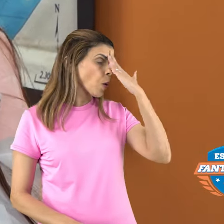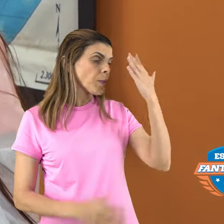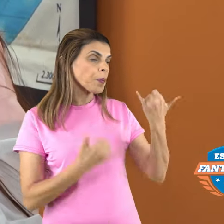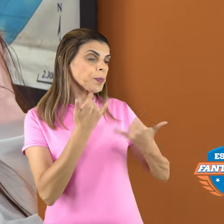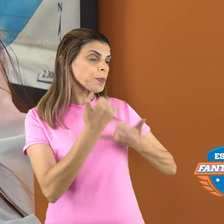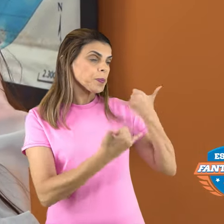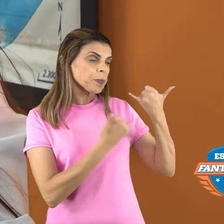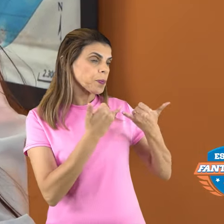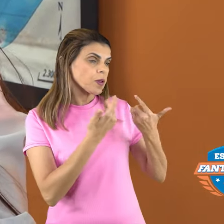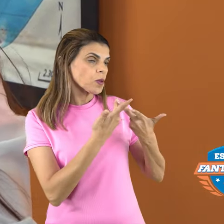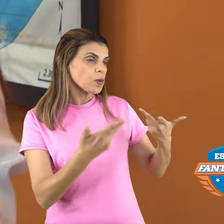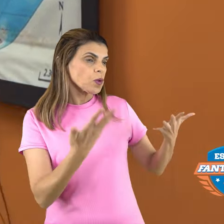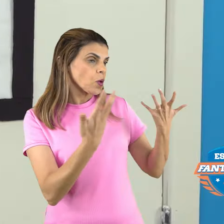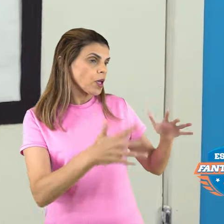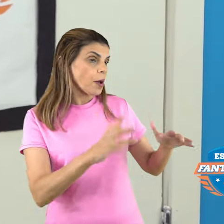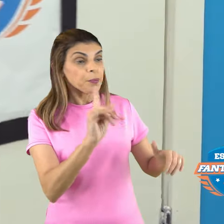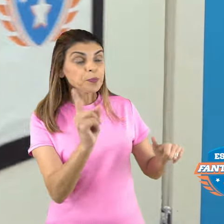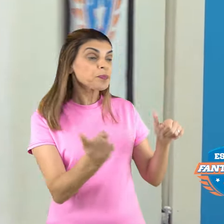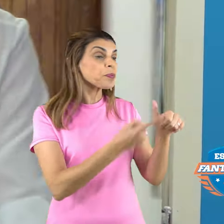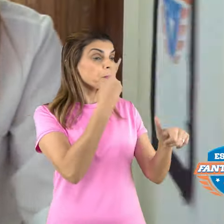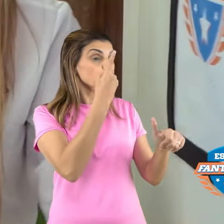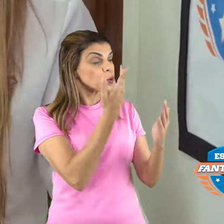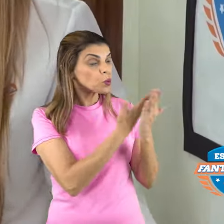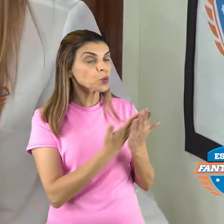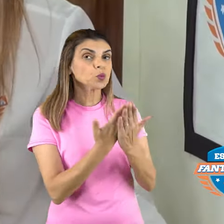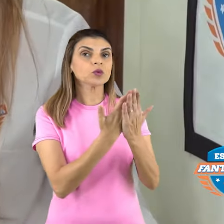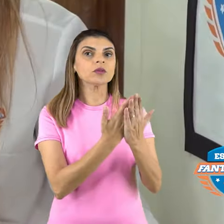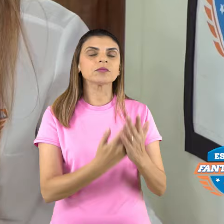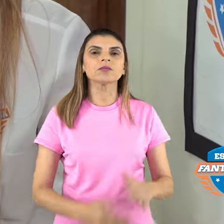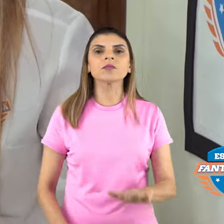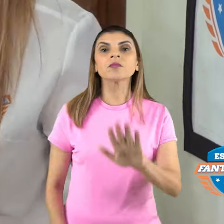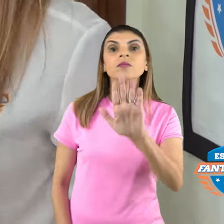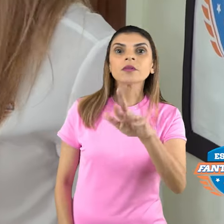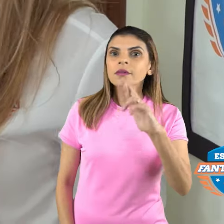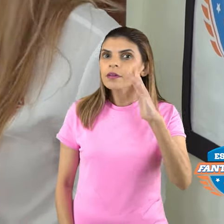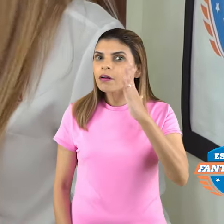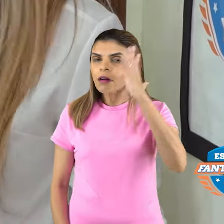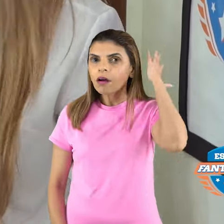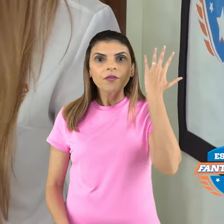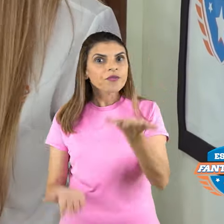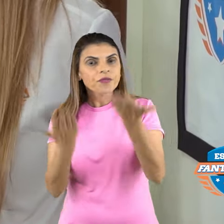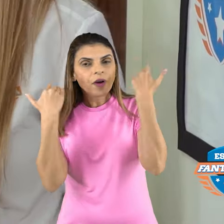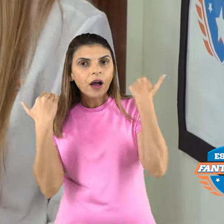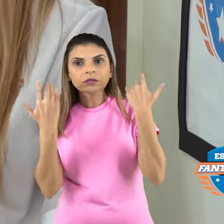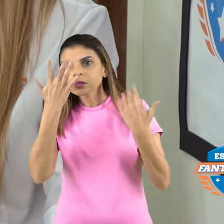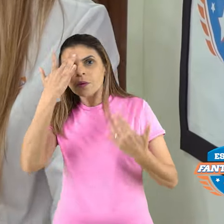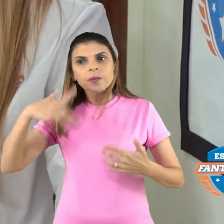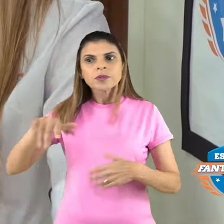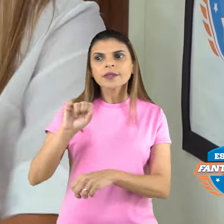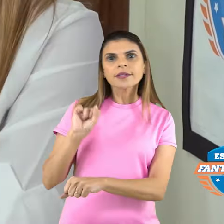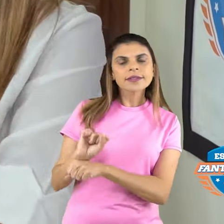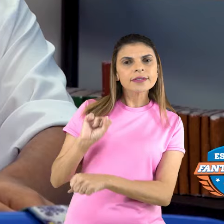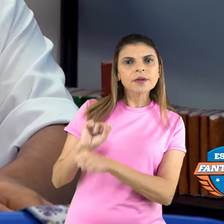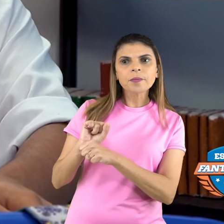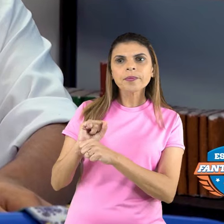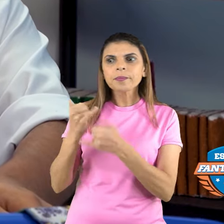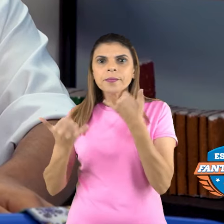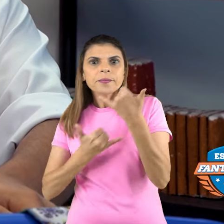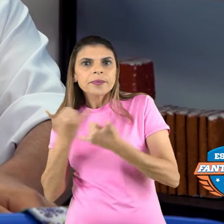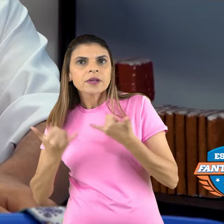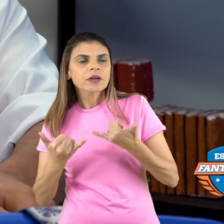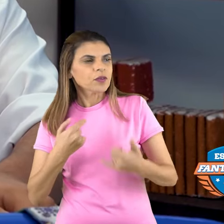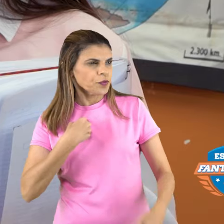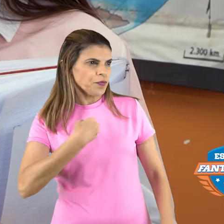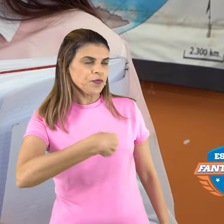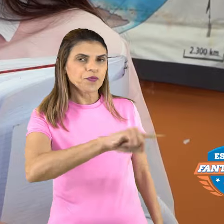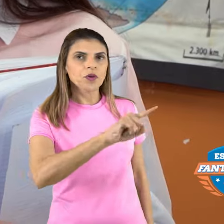estudos vêm em primeiro lugar. E aí, Rafael? Vem logo. Tá todo mundo te esperando pra jogar. Eu já